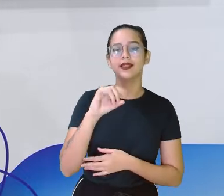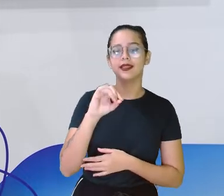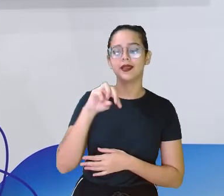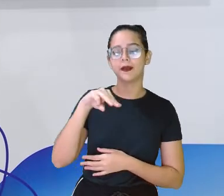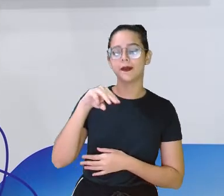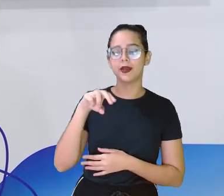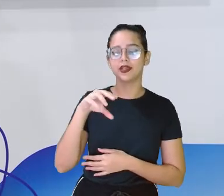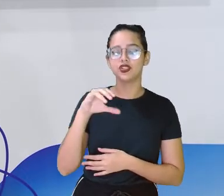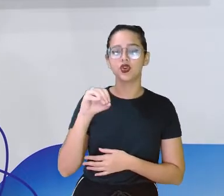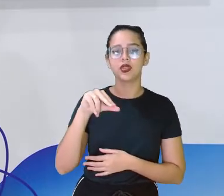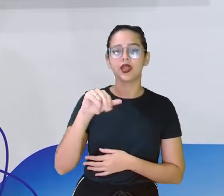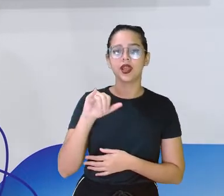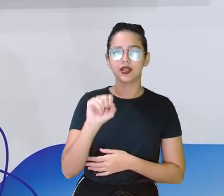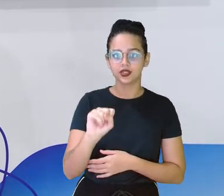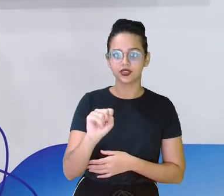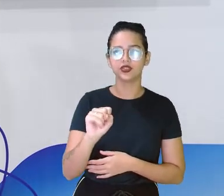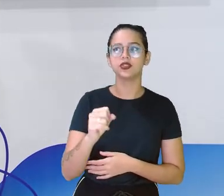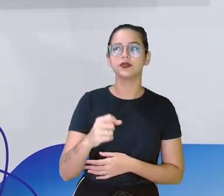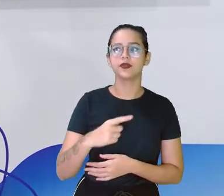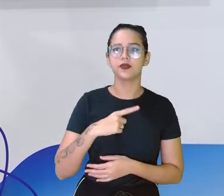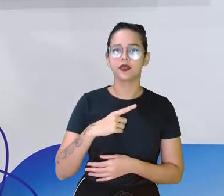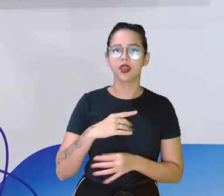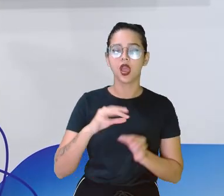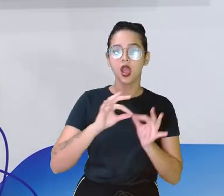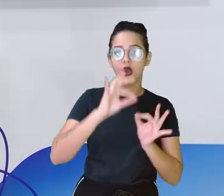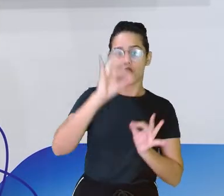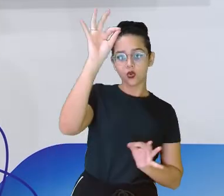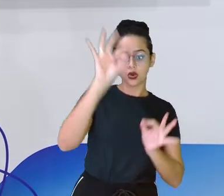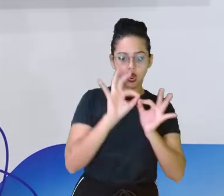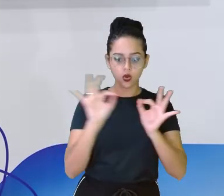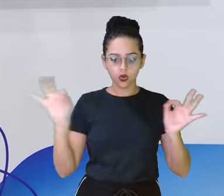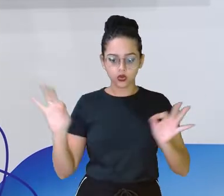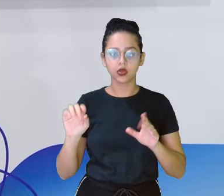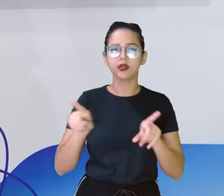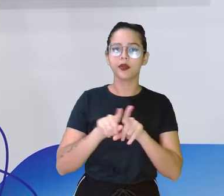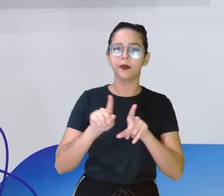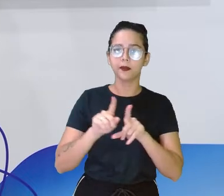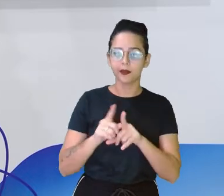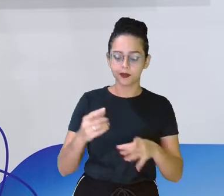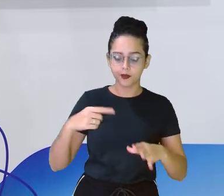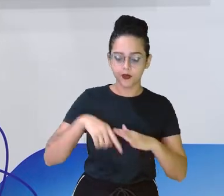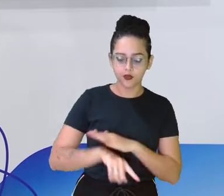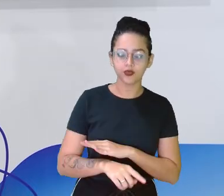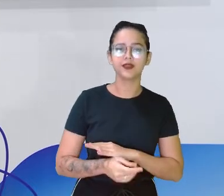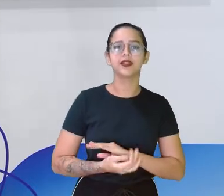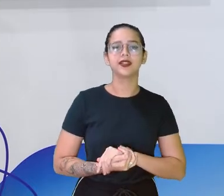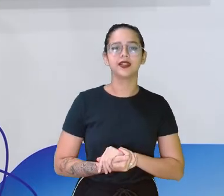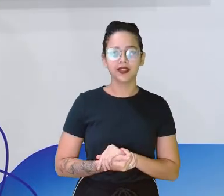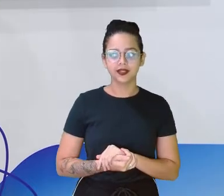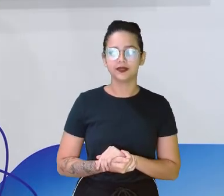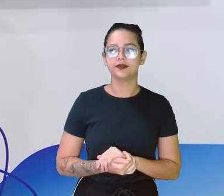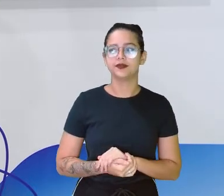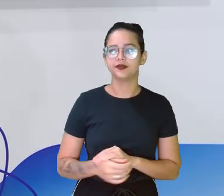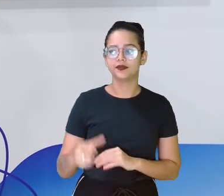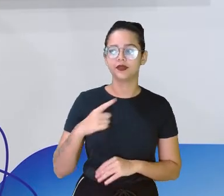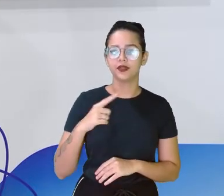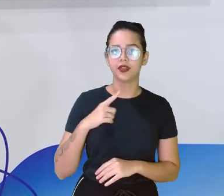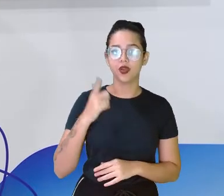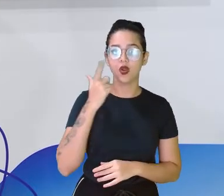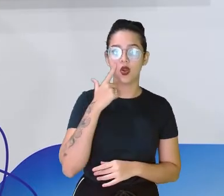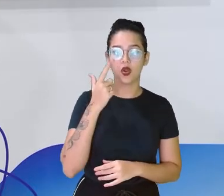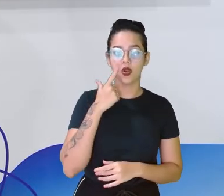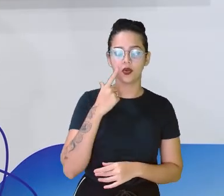possuem três dimensões: largura, altura e profundidade, que é como a gente tem